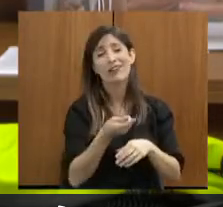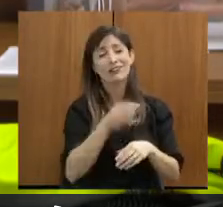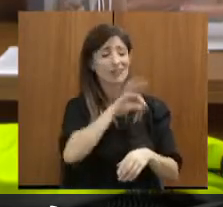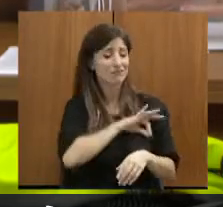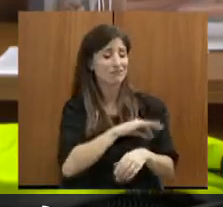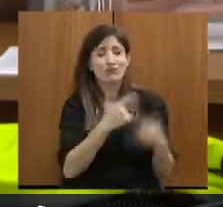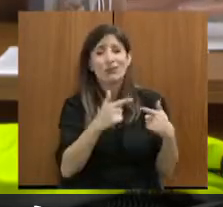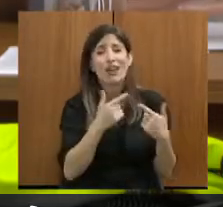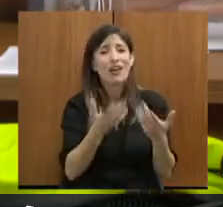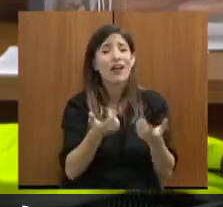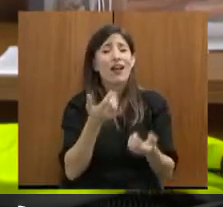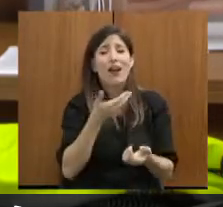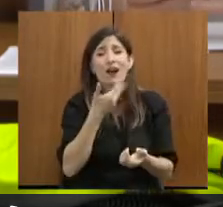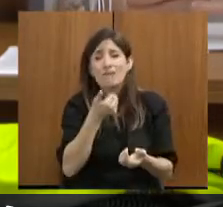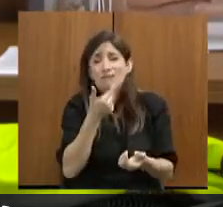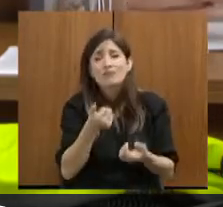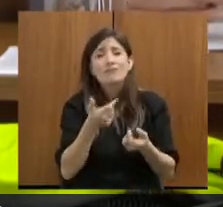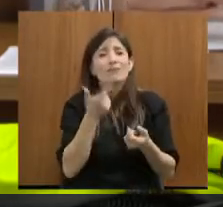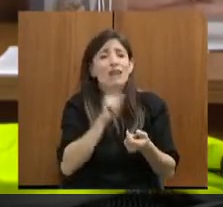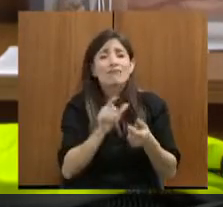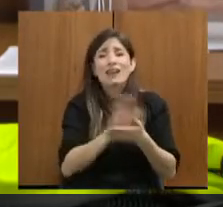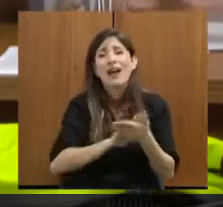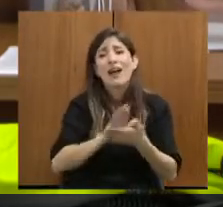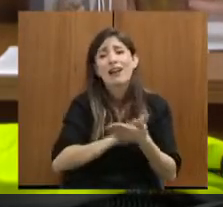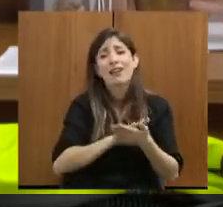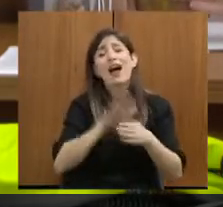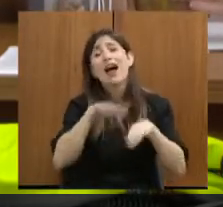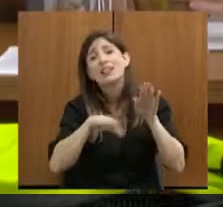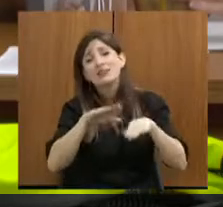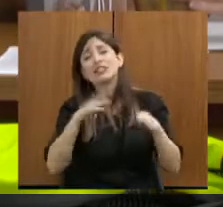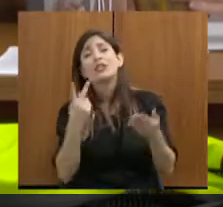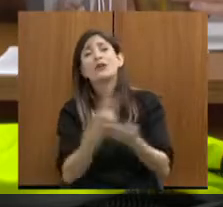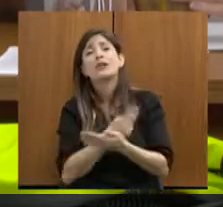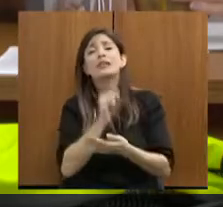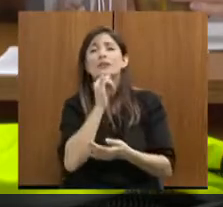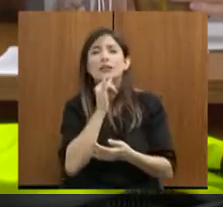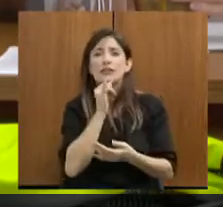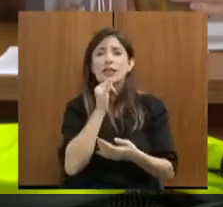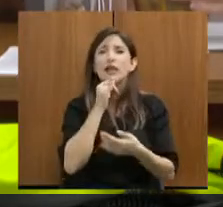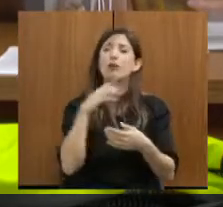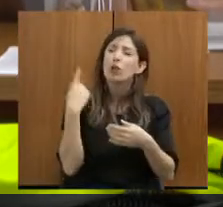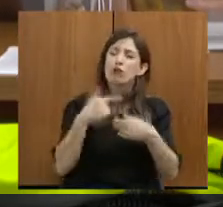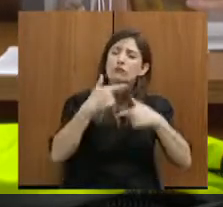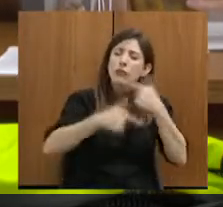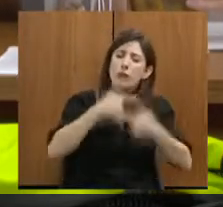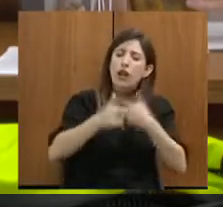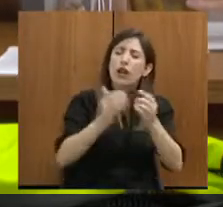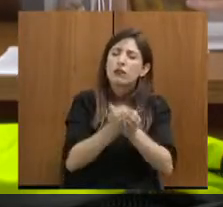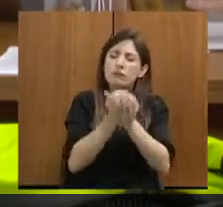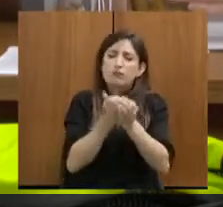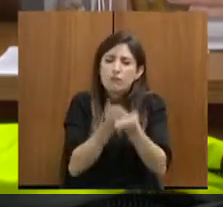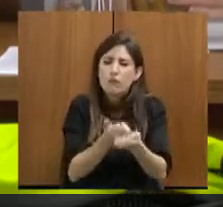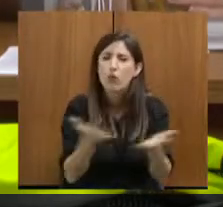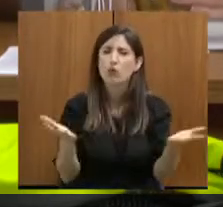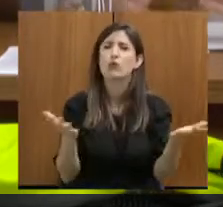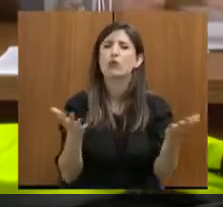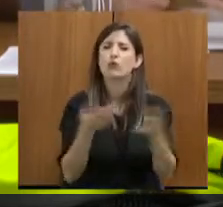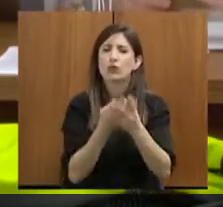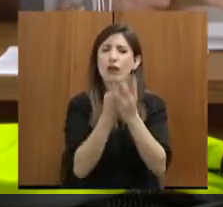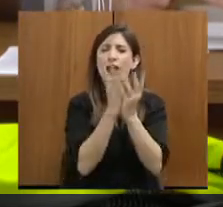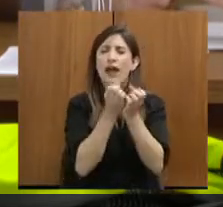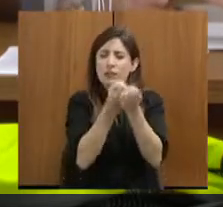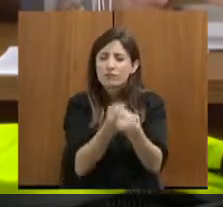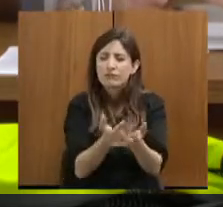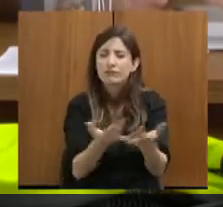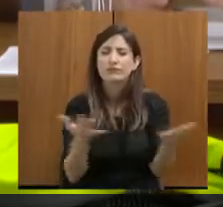consegue jogar no jogo fazendo um Búzio a casa cai um telhado cai a pia é todo dia uma coisa destruindo a